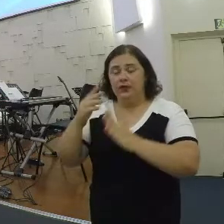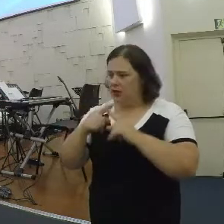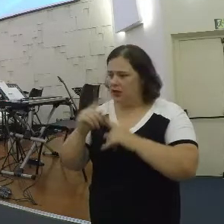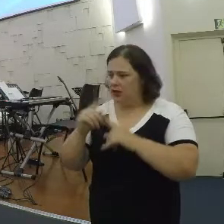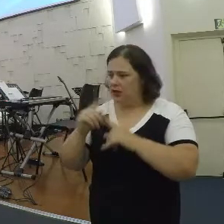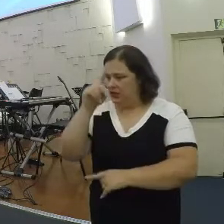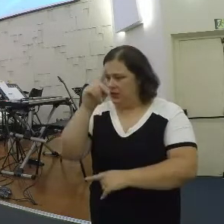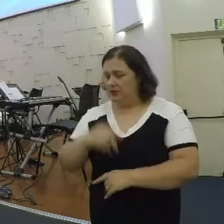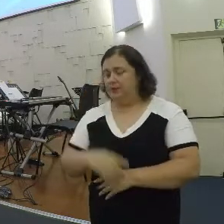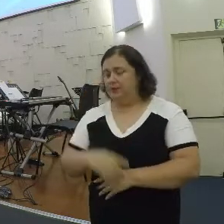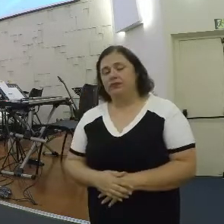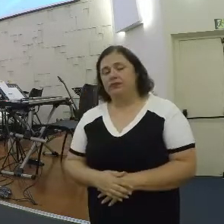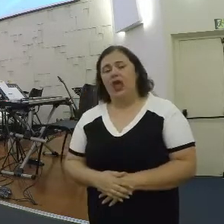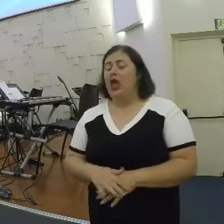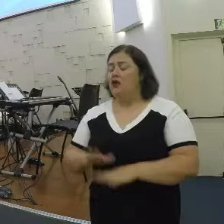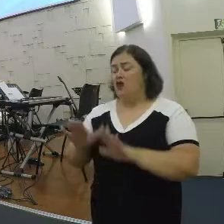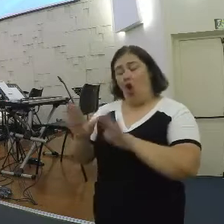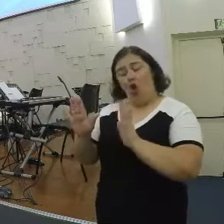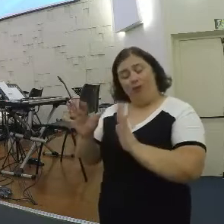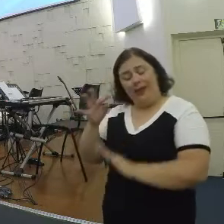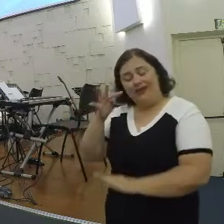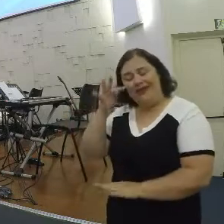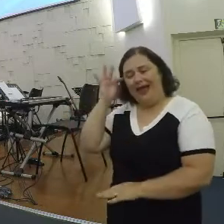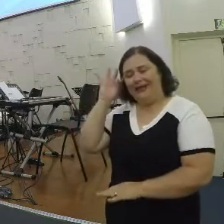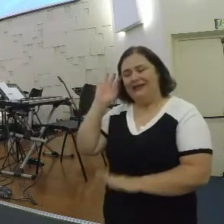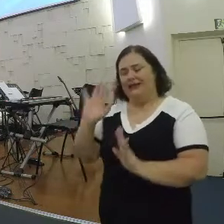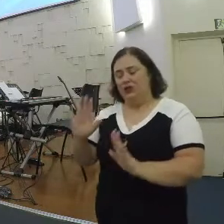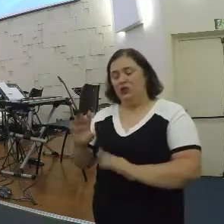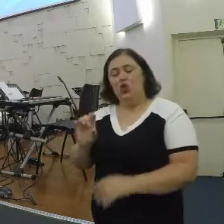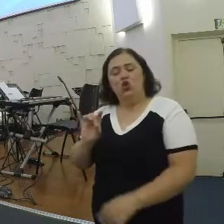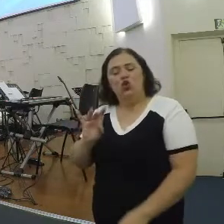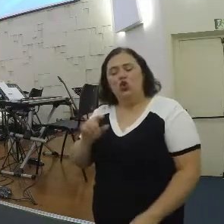diz: mas sabe, Tarcísio, só eu era